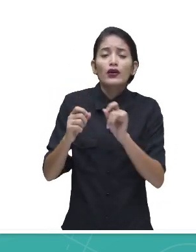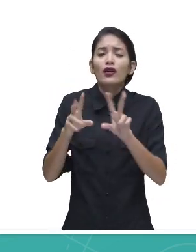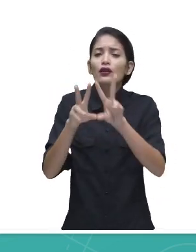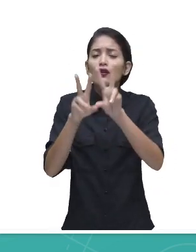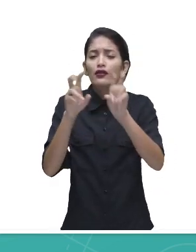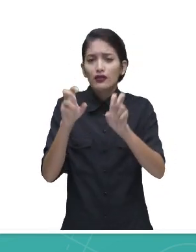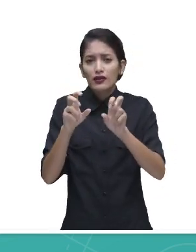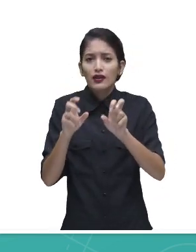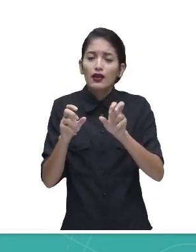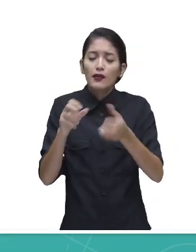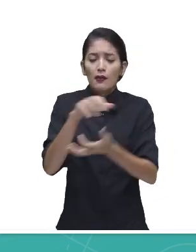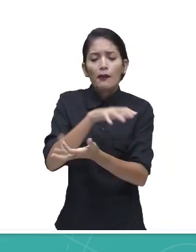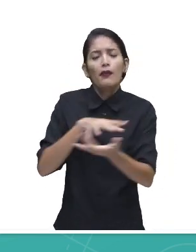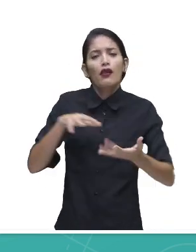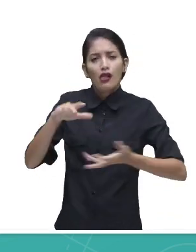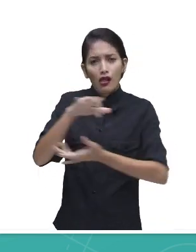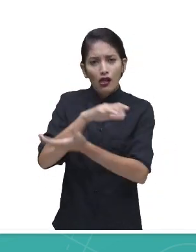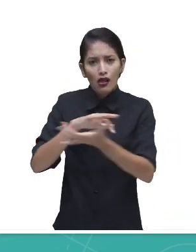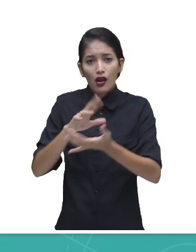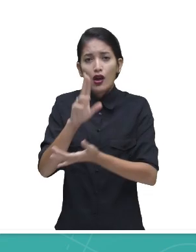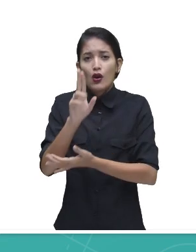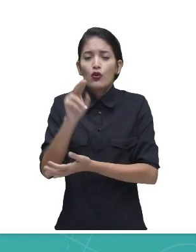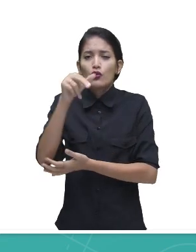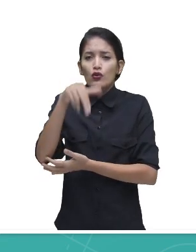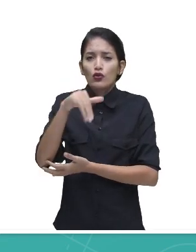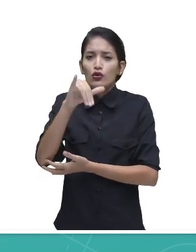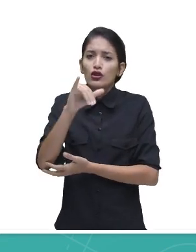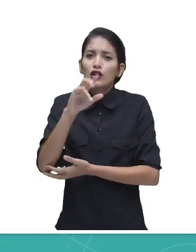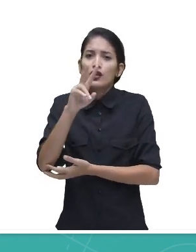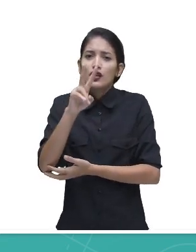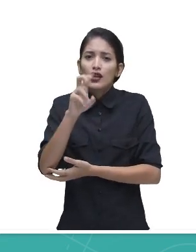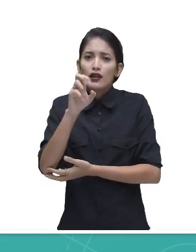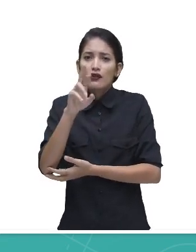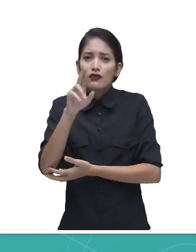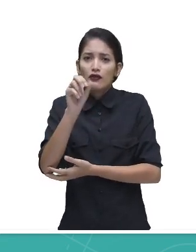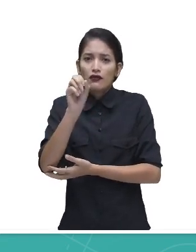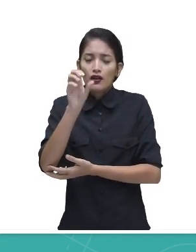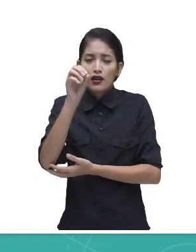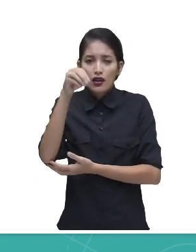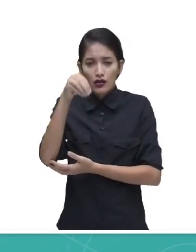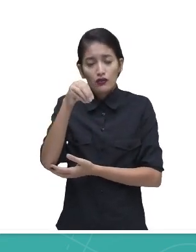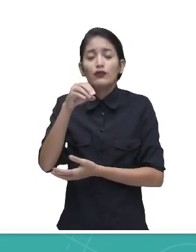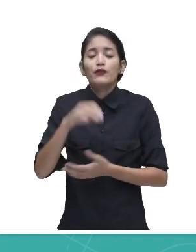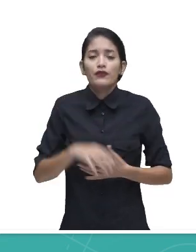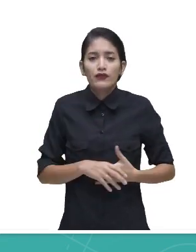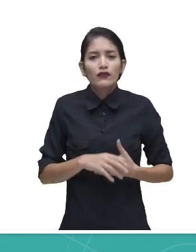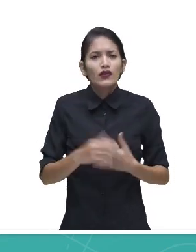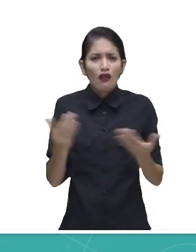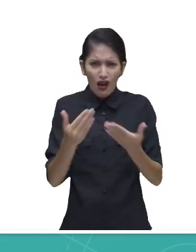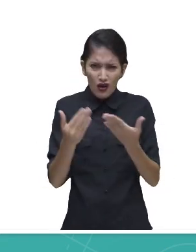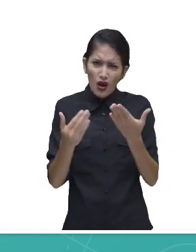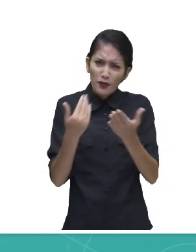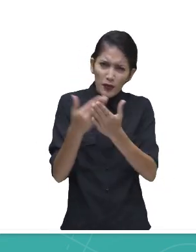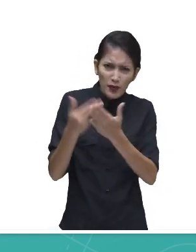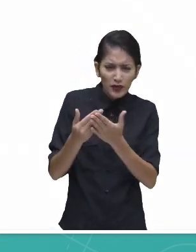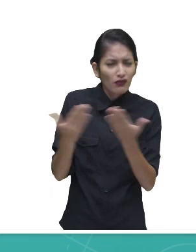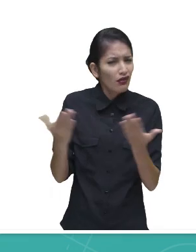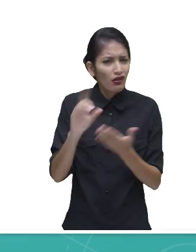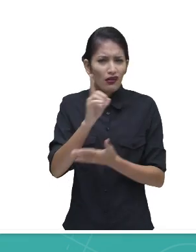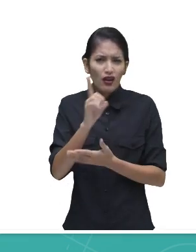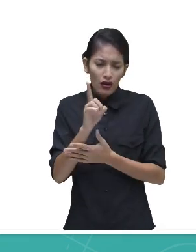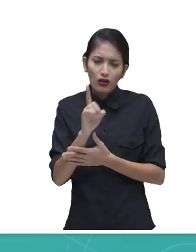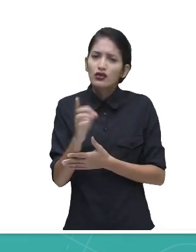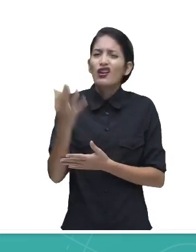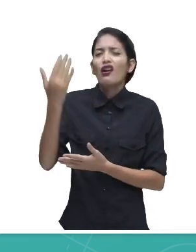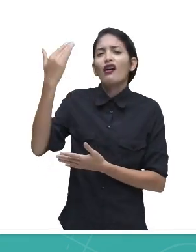pouquinho sobre o universo. Não é de agora que a gente estuda o universo. A gente já vem estudando o universo há muito tempo. Nós temos